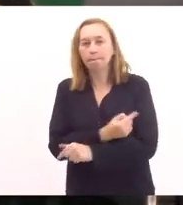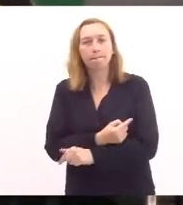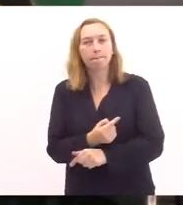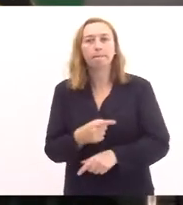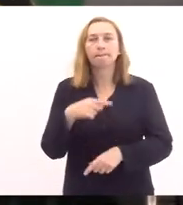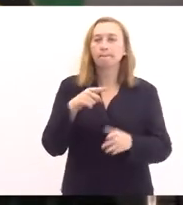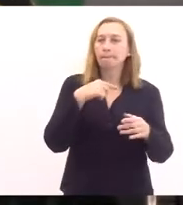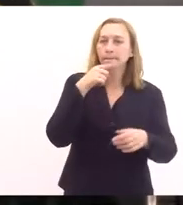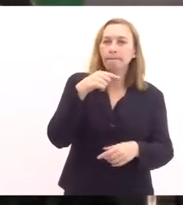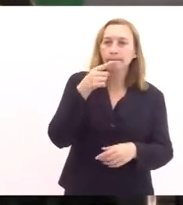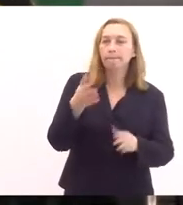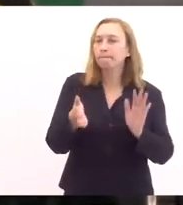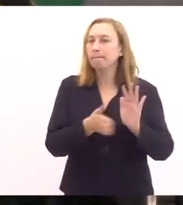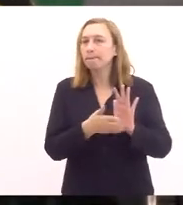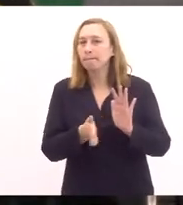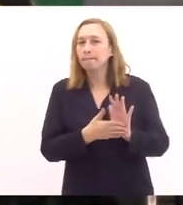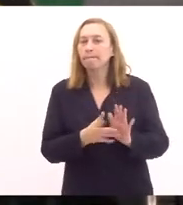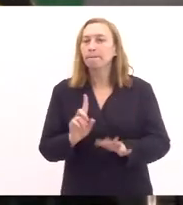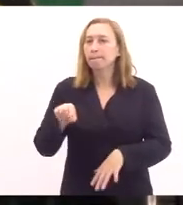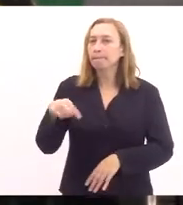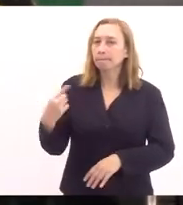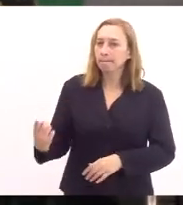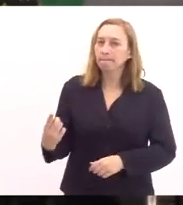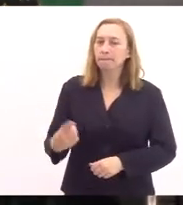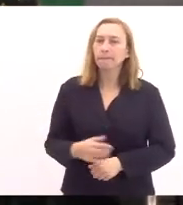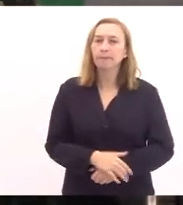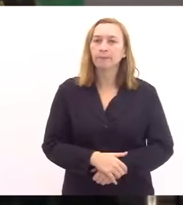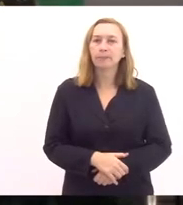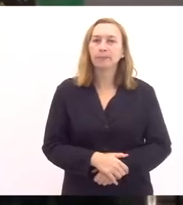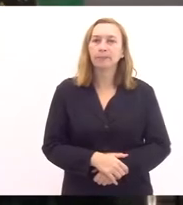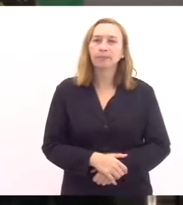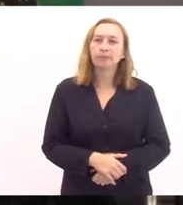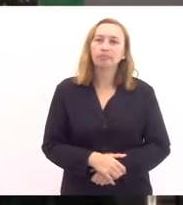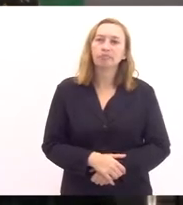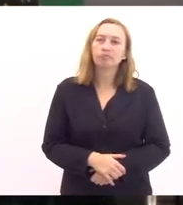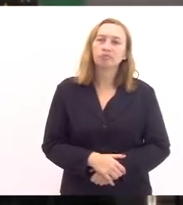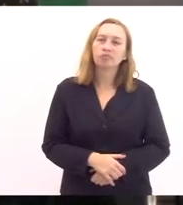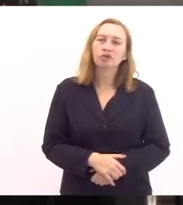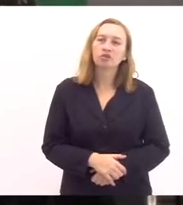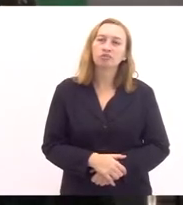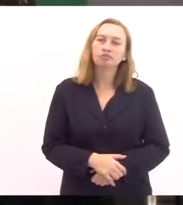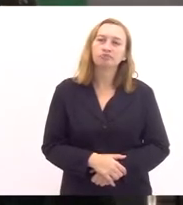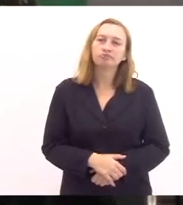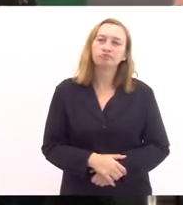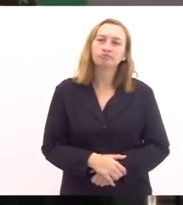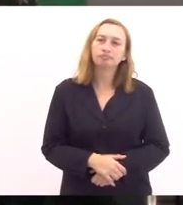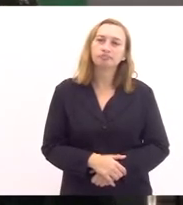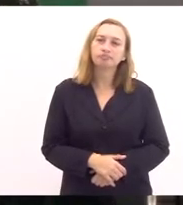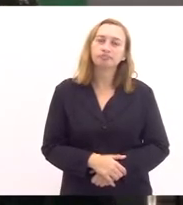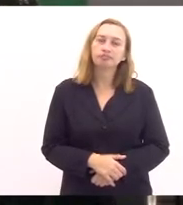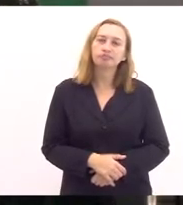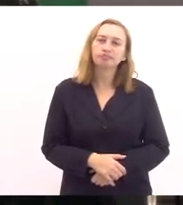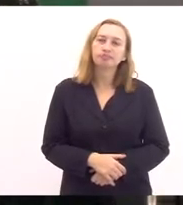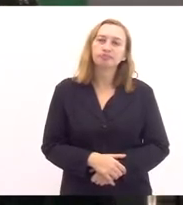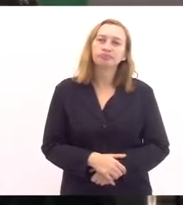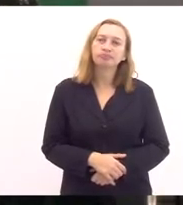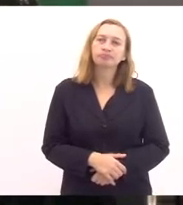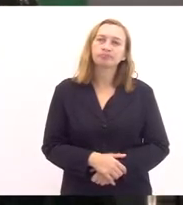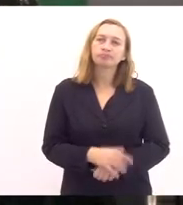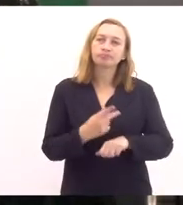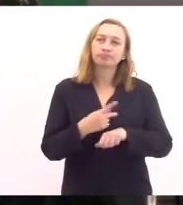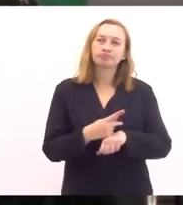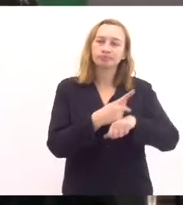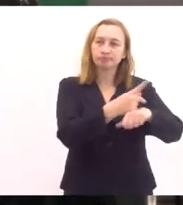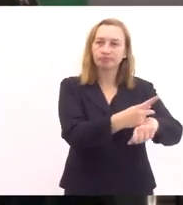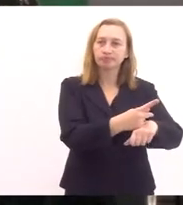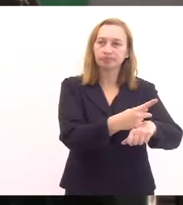dúvidas propostas e depois vão ser premiadas as sete